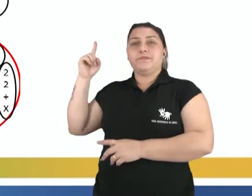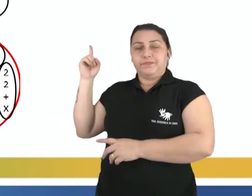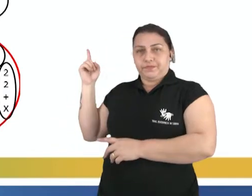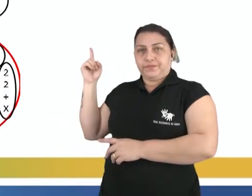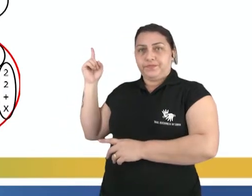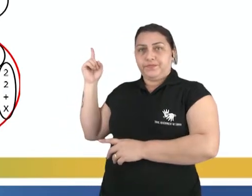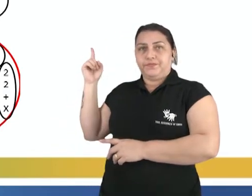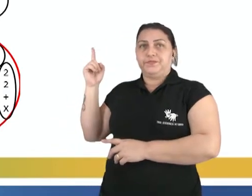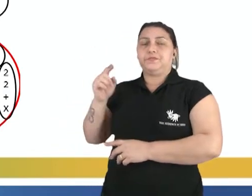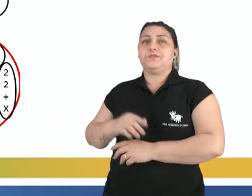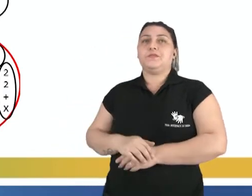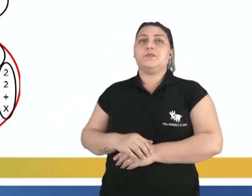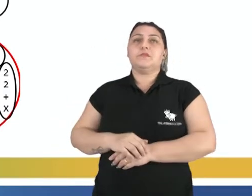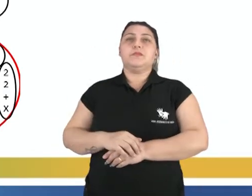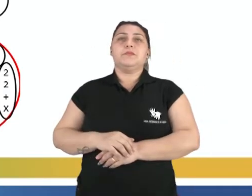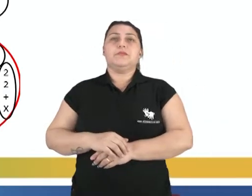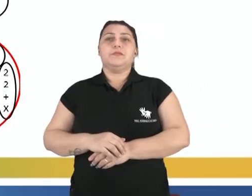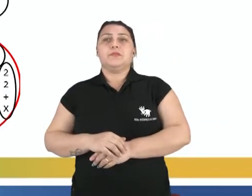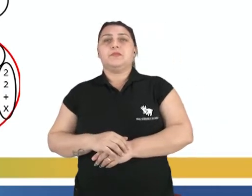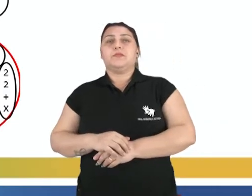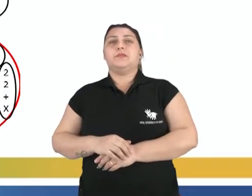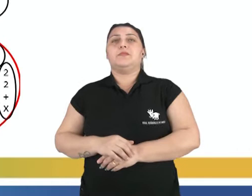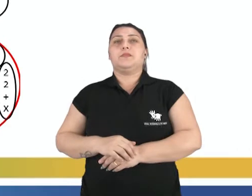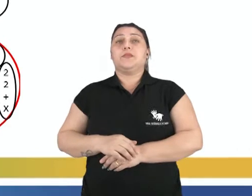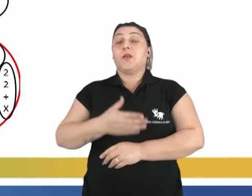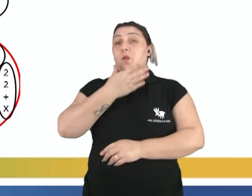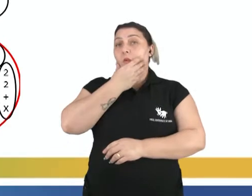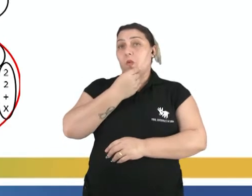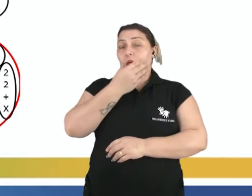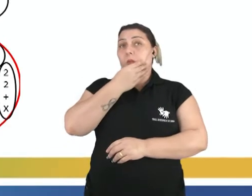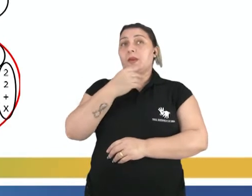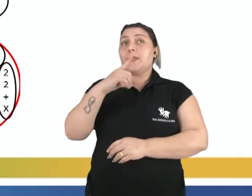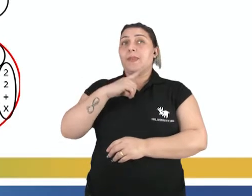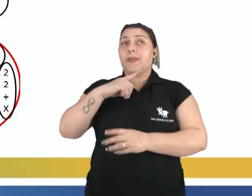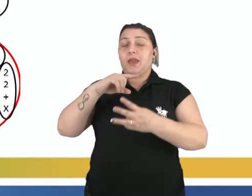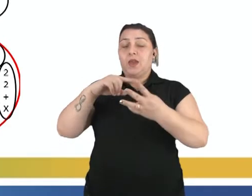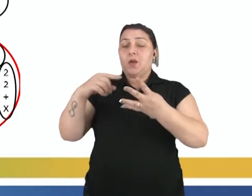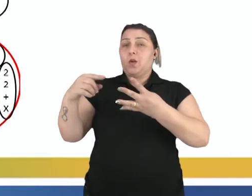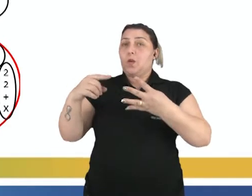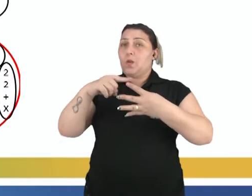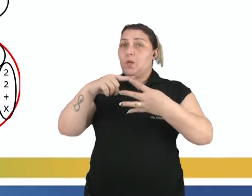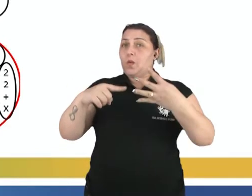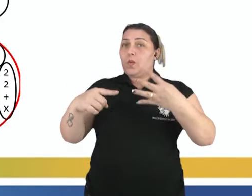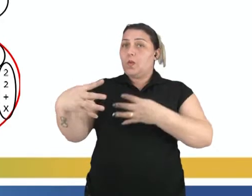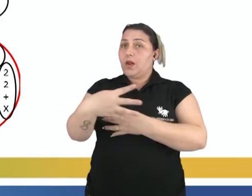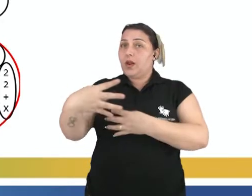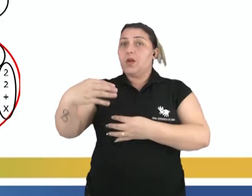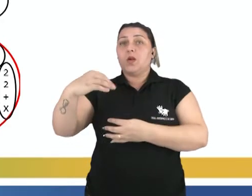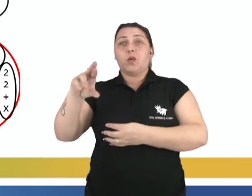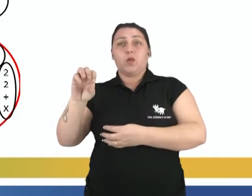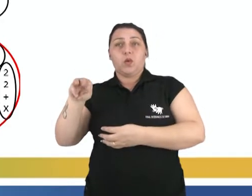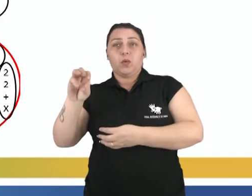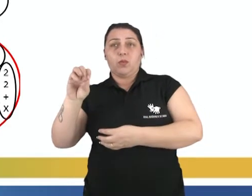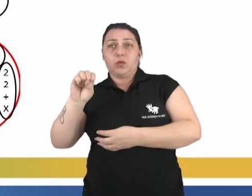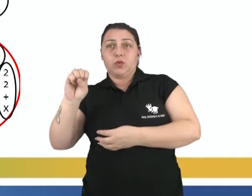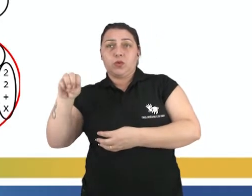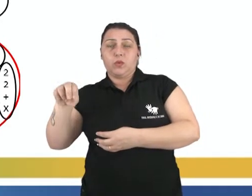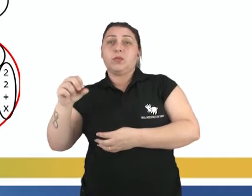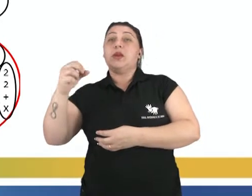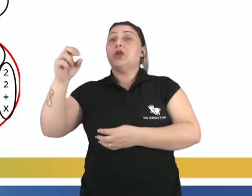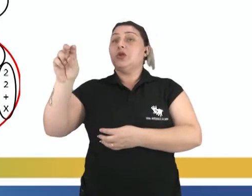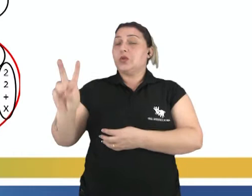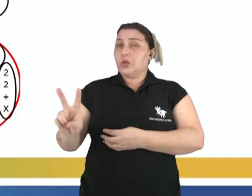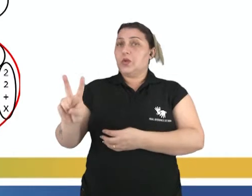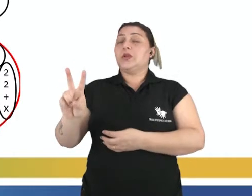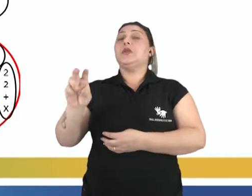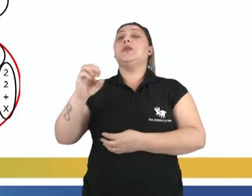ilustração, os seres humanos então, no caso do homem, ele possui 44 cromossomos e mais 2